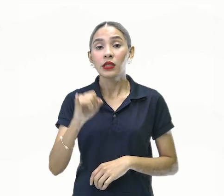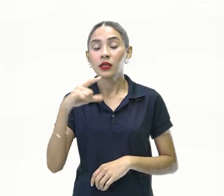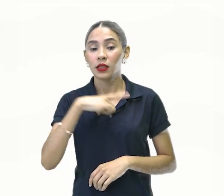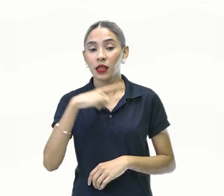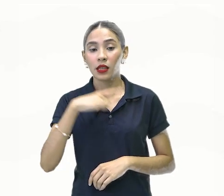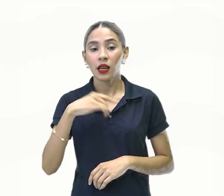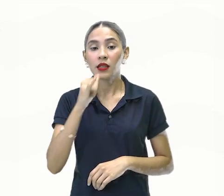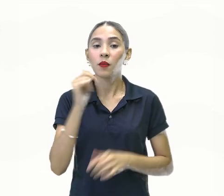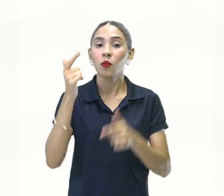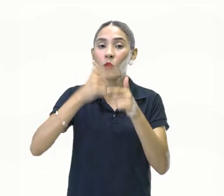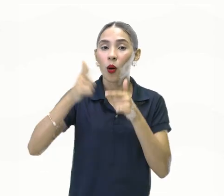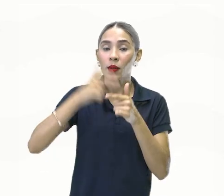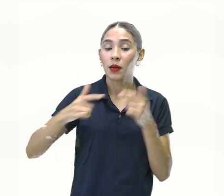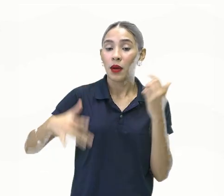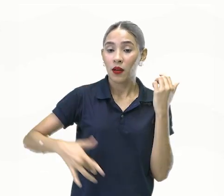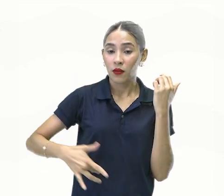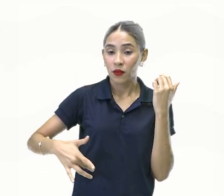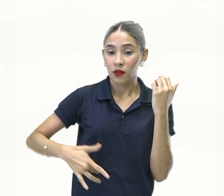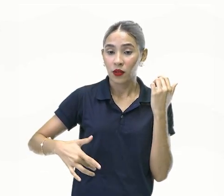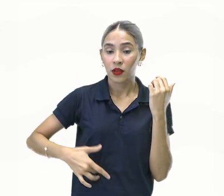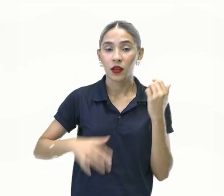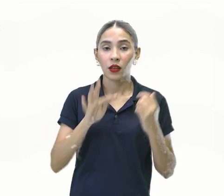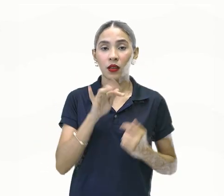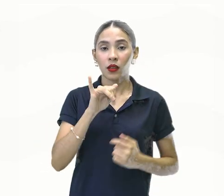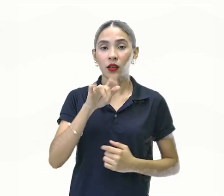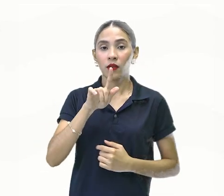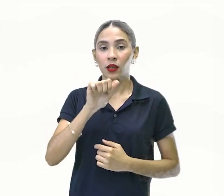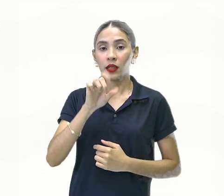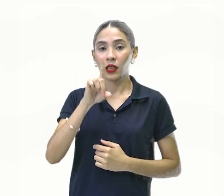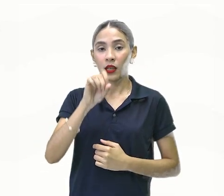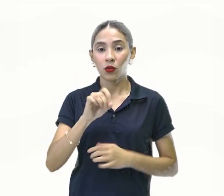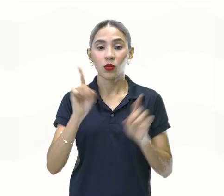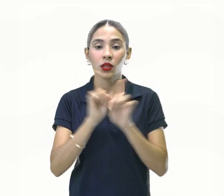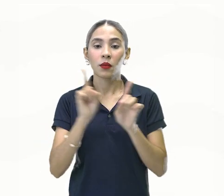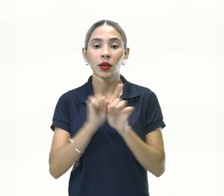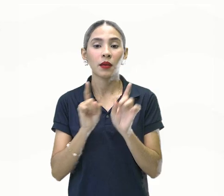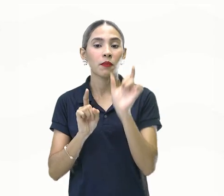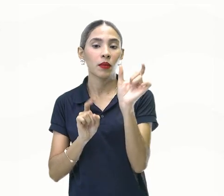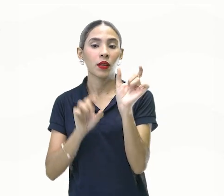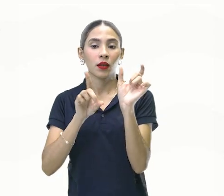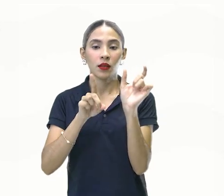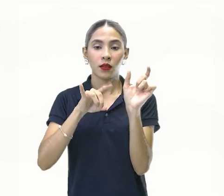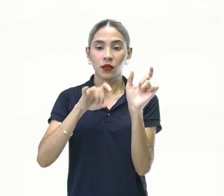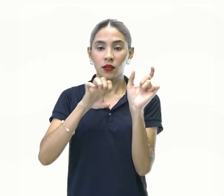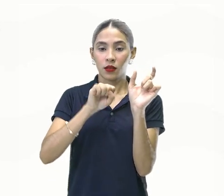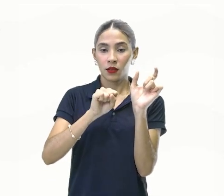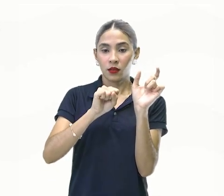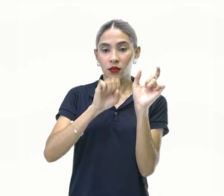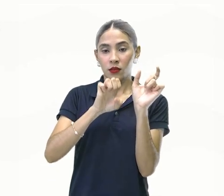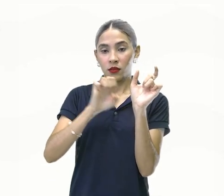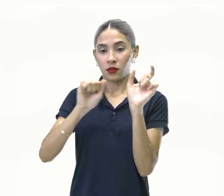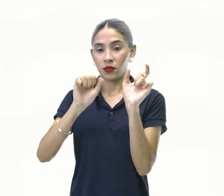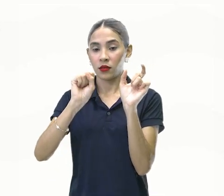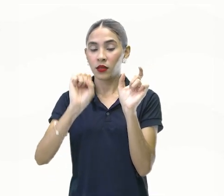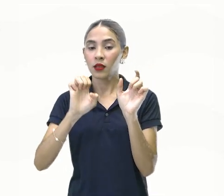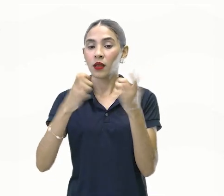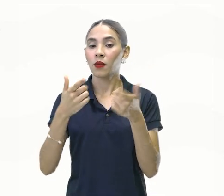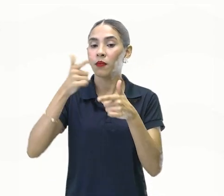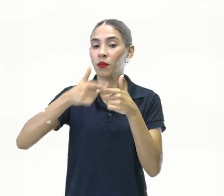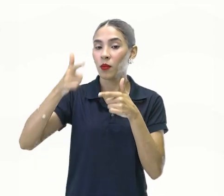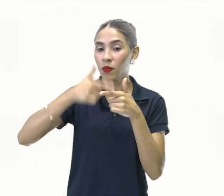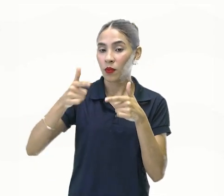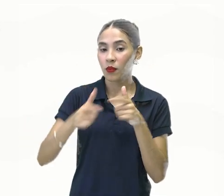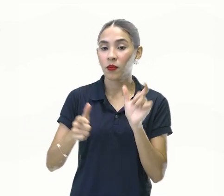tem problema de fígado, né, disease quer dizer doença, problema, né, que a gente utiliza muito a